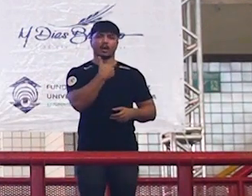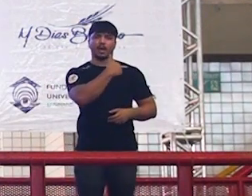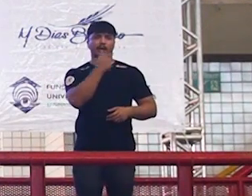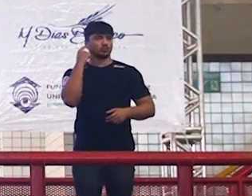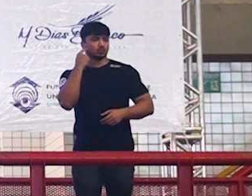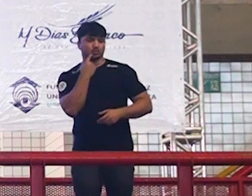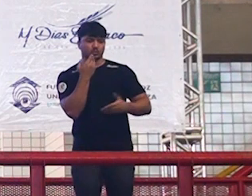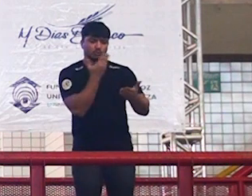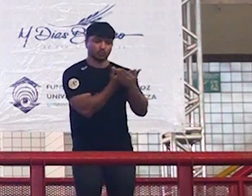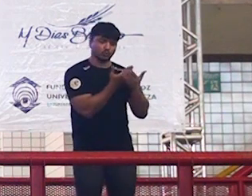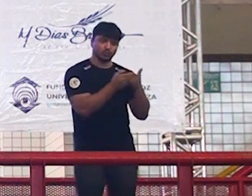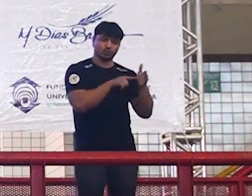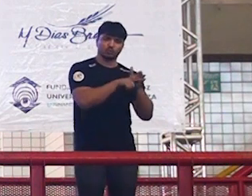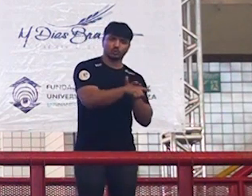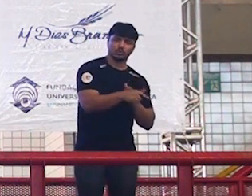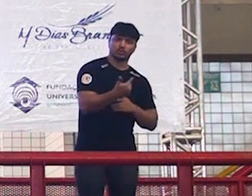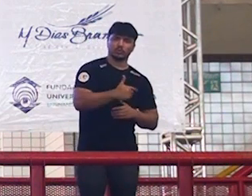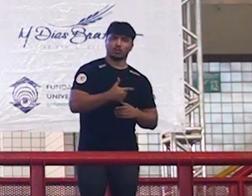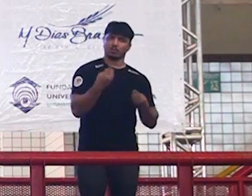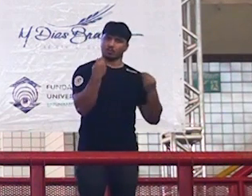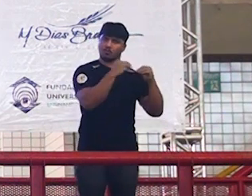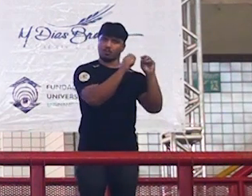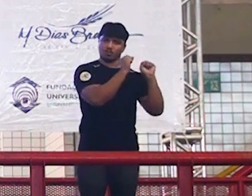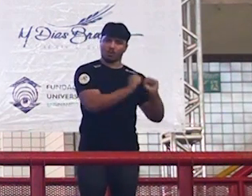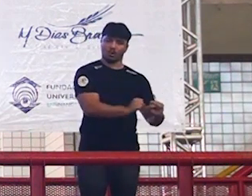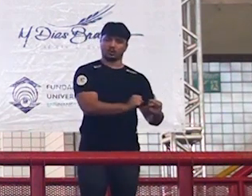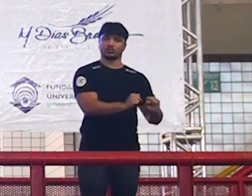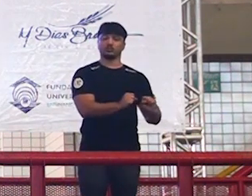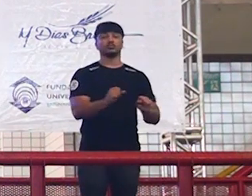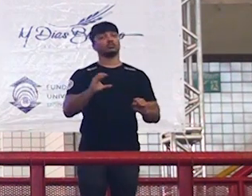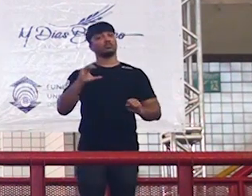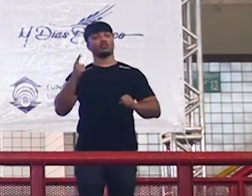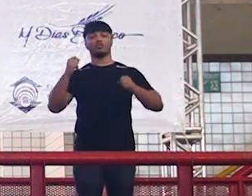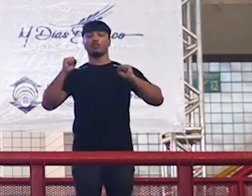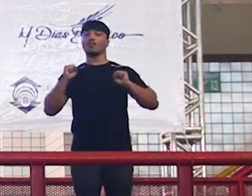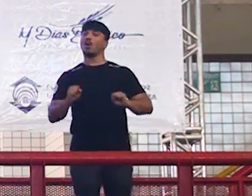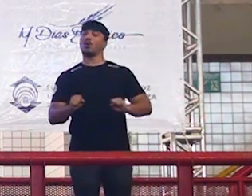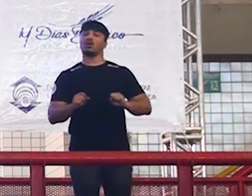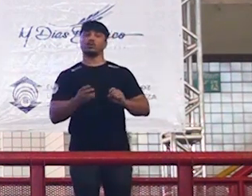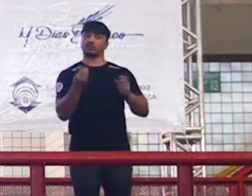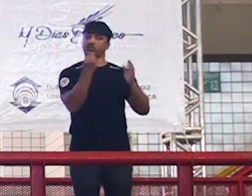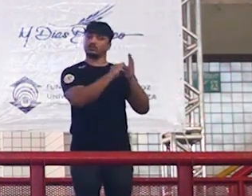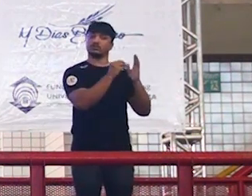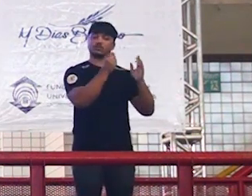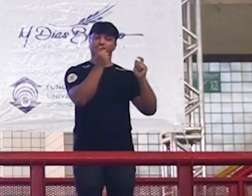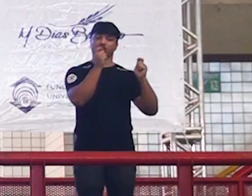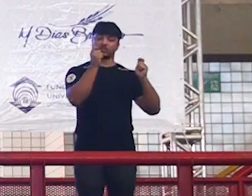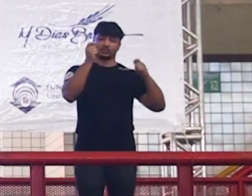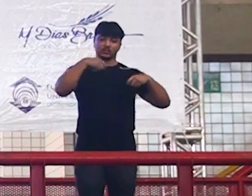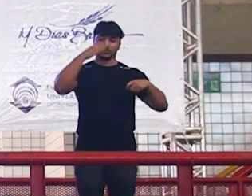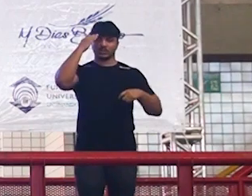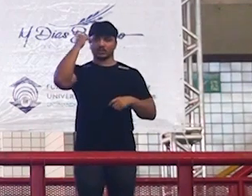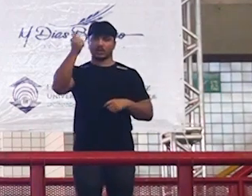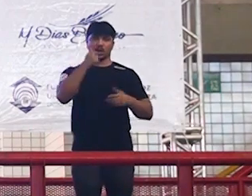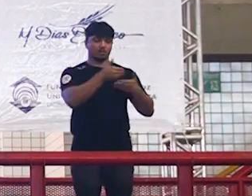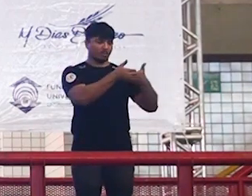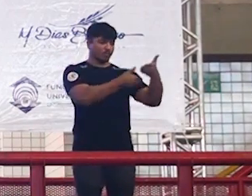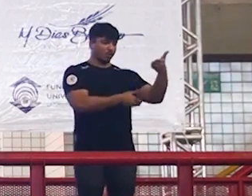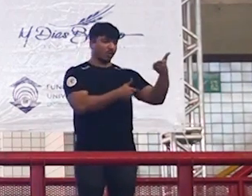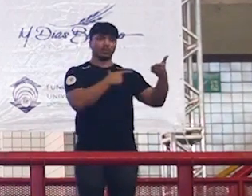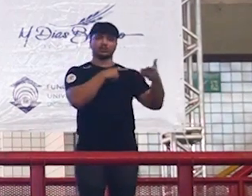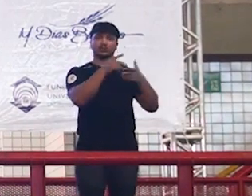surdo estudar. Eu posso dizer isso na minha redação? Claro. Você viu que a prova tinha